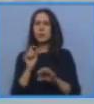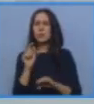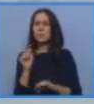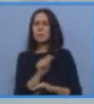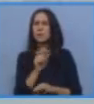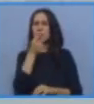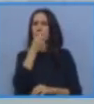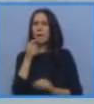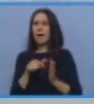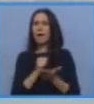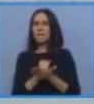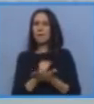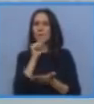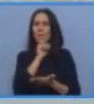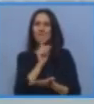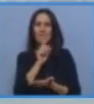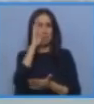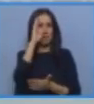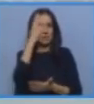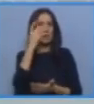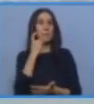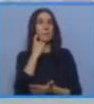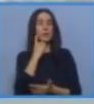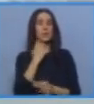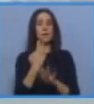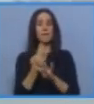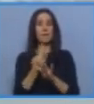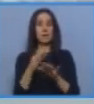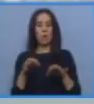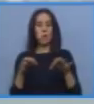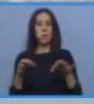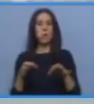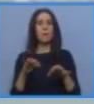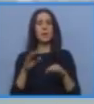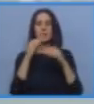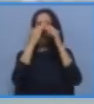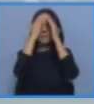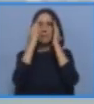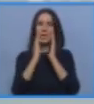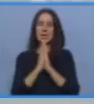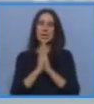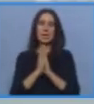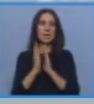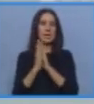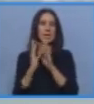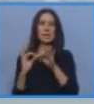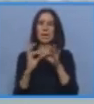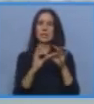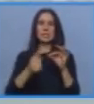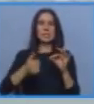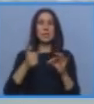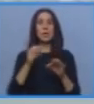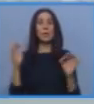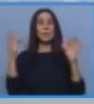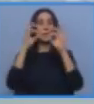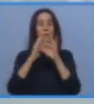como sabemos, a Páscoa é uma festa móvel, mas Maria é indissociável da Igreja, e o Pentecostes é a grande festa da